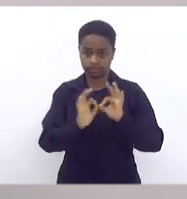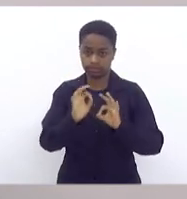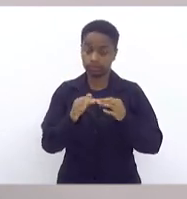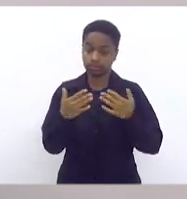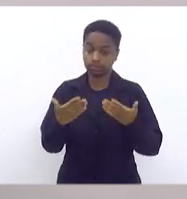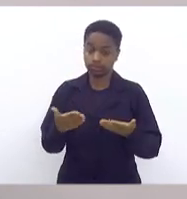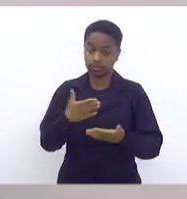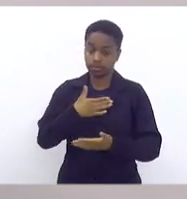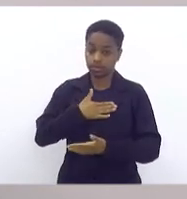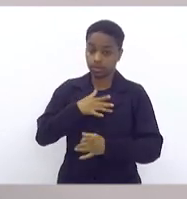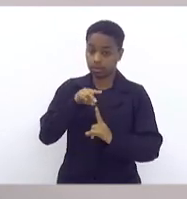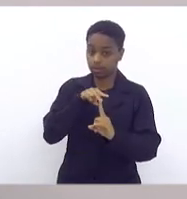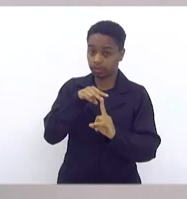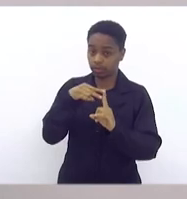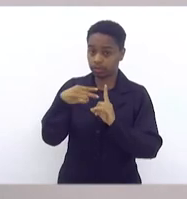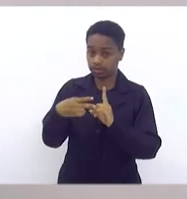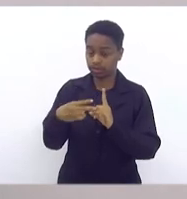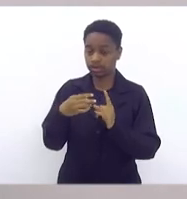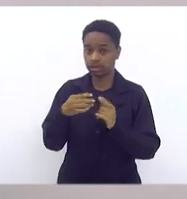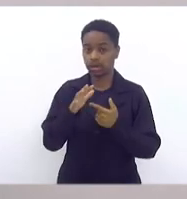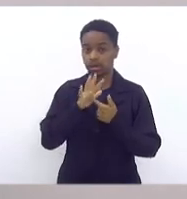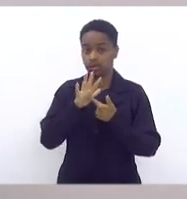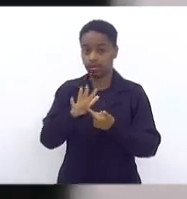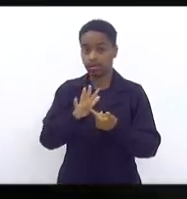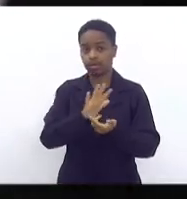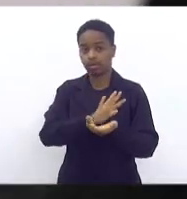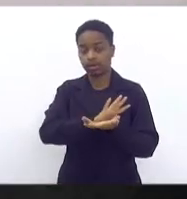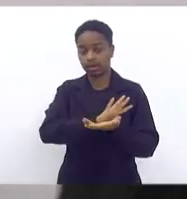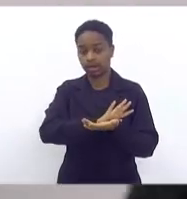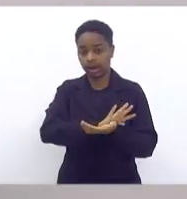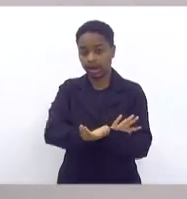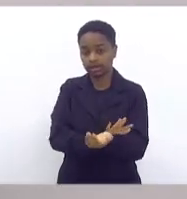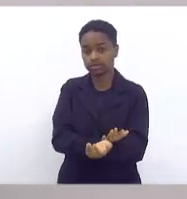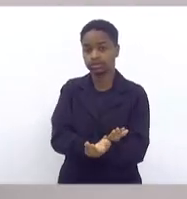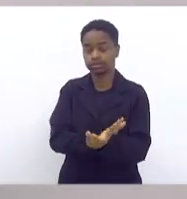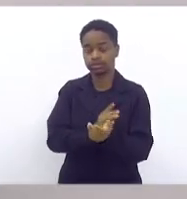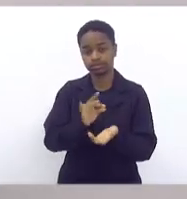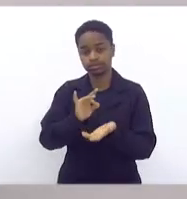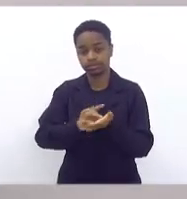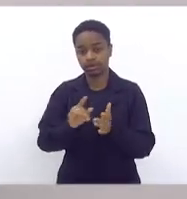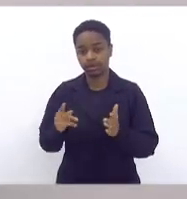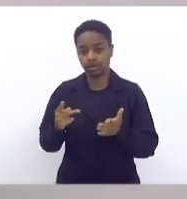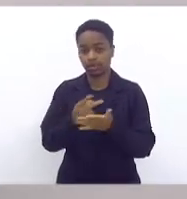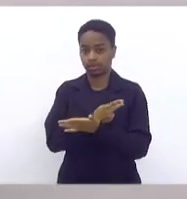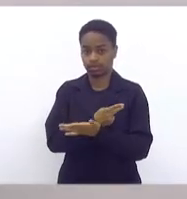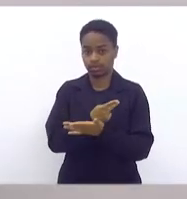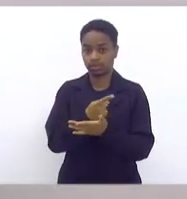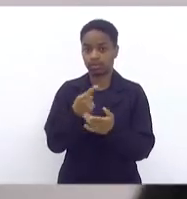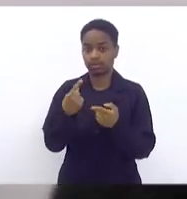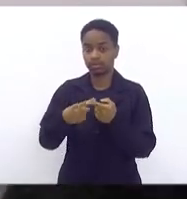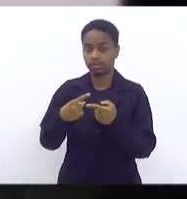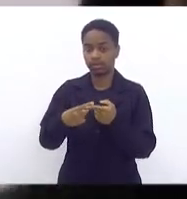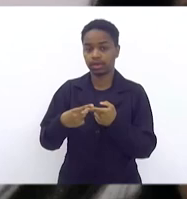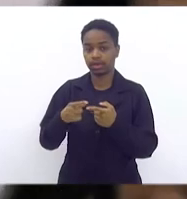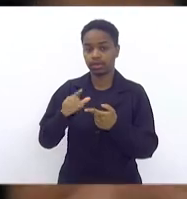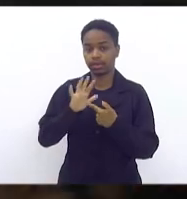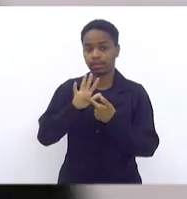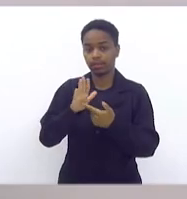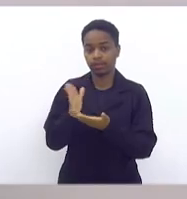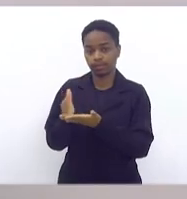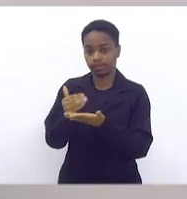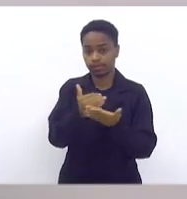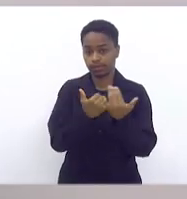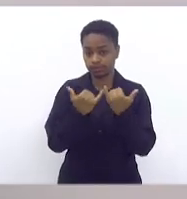entendimento reforça práticas racistas que são práticas que eh diante dos idad enfim mais de